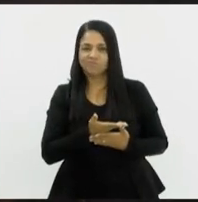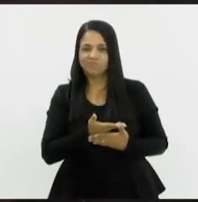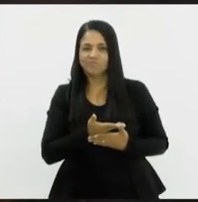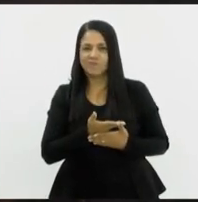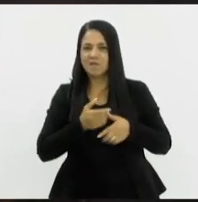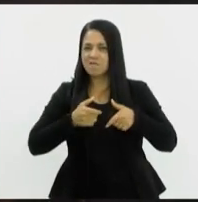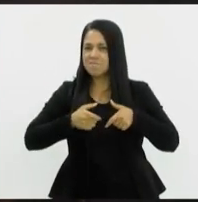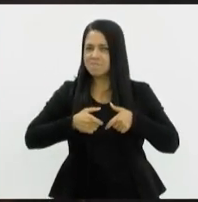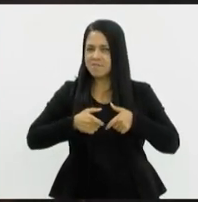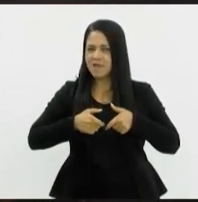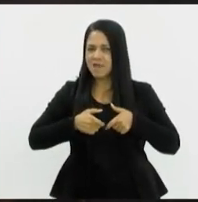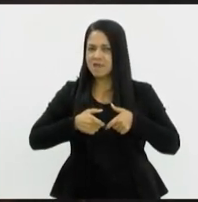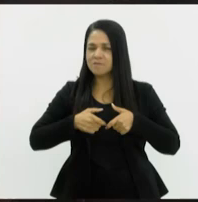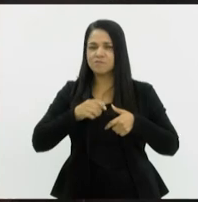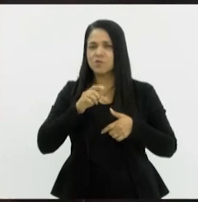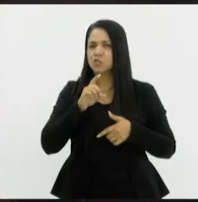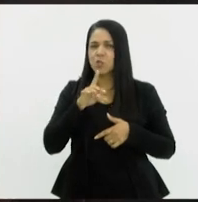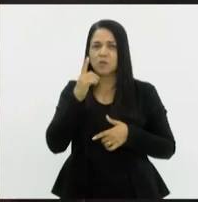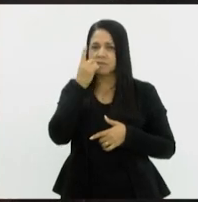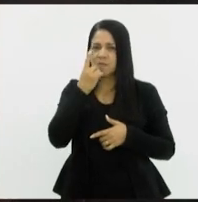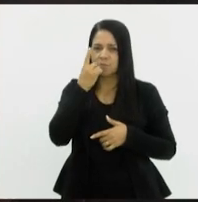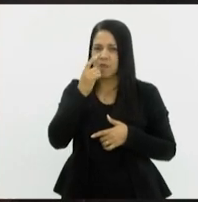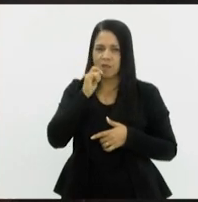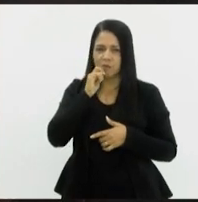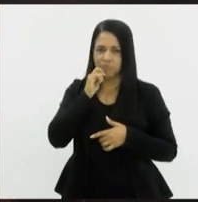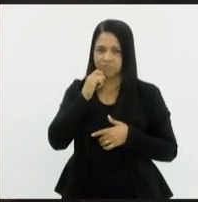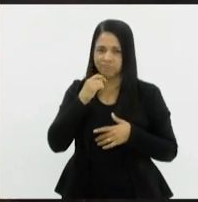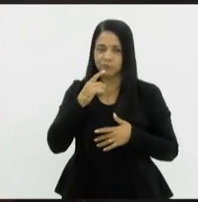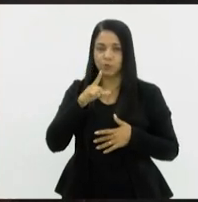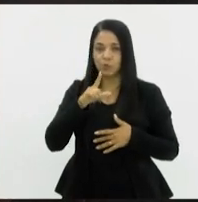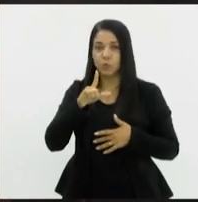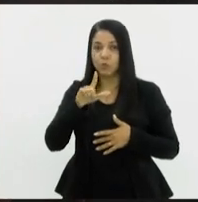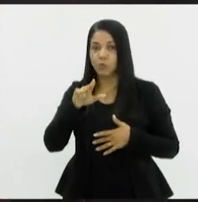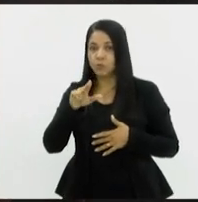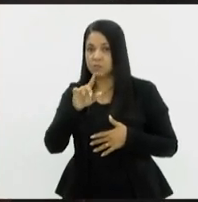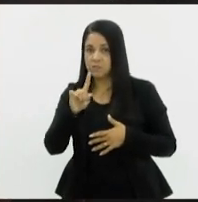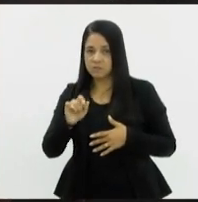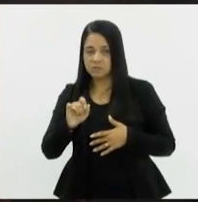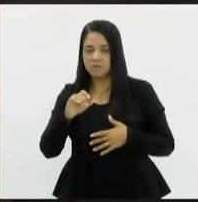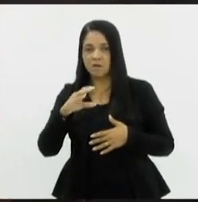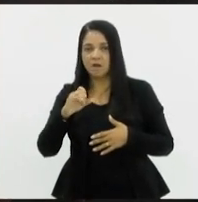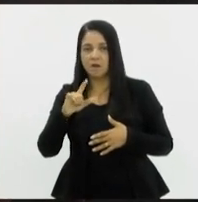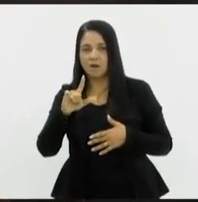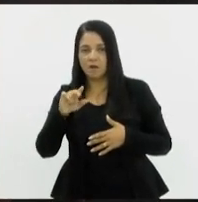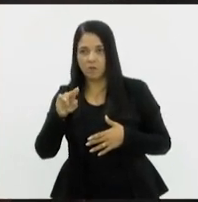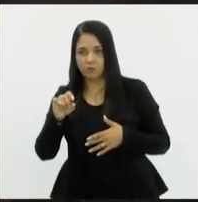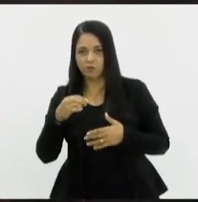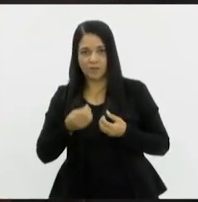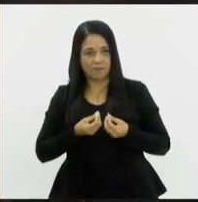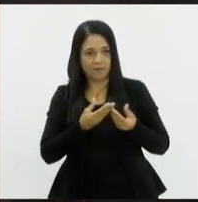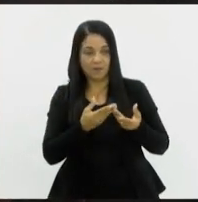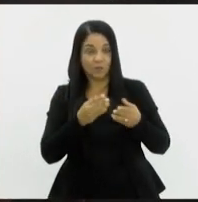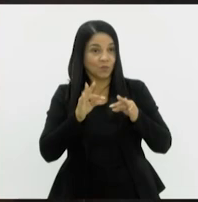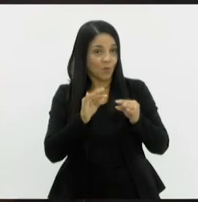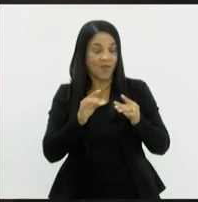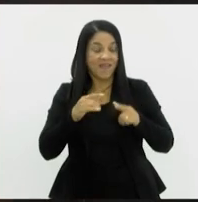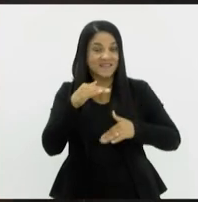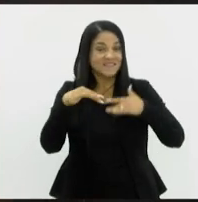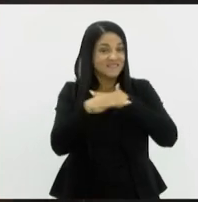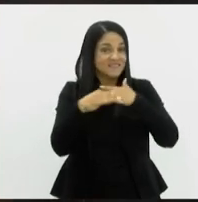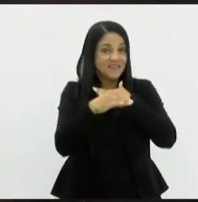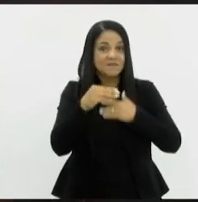não é apenas o deputado Luiz Cláudio que está entregando. Essa medalha aqui é uma medalha que Mangaratiba está lhe entregando,